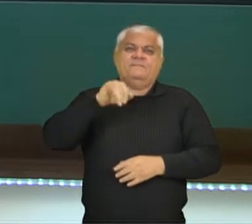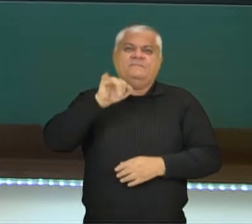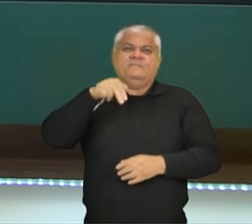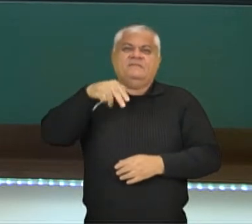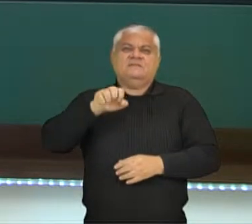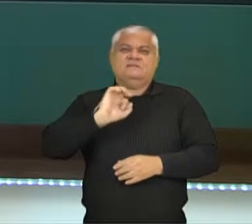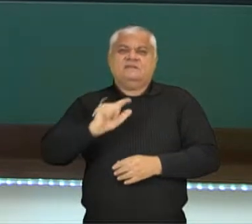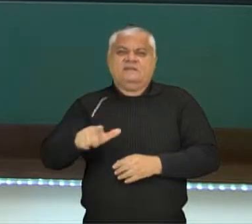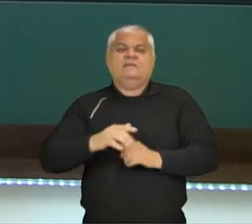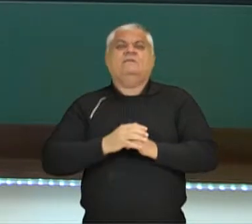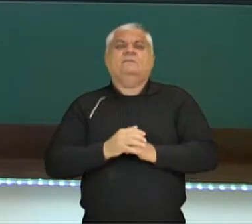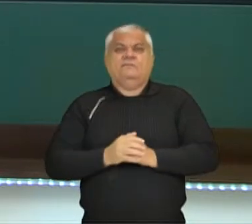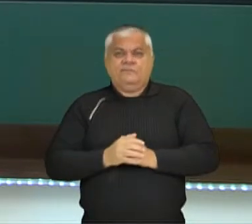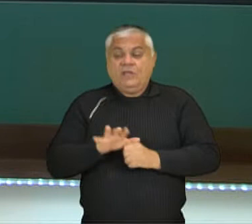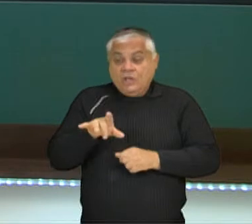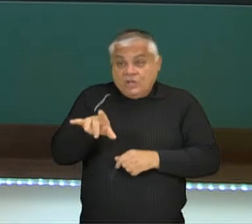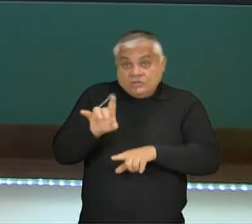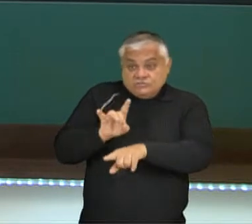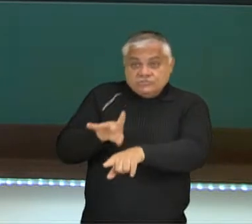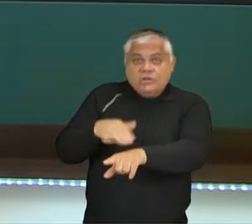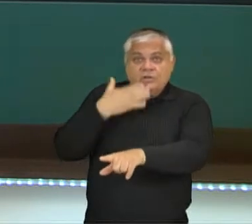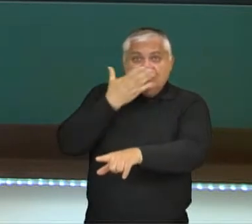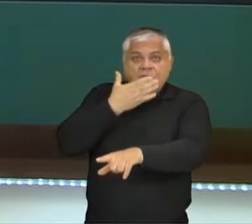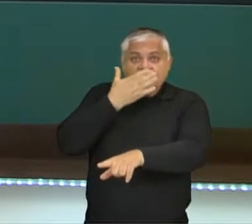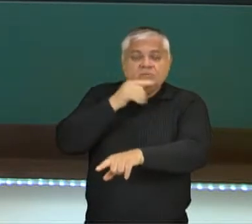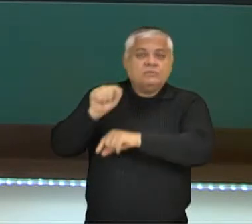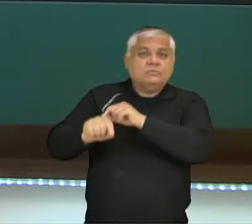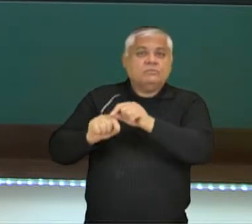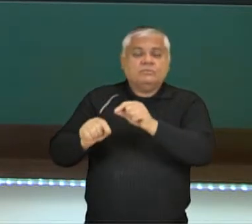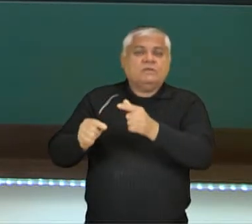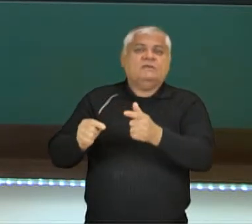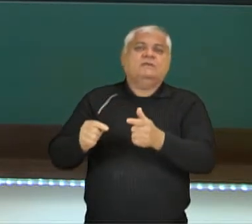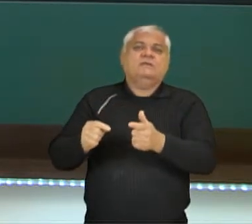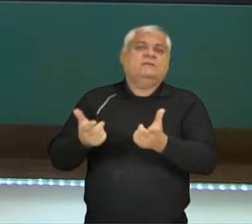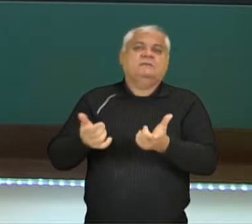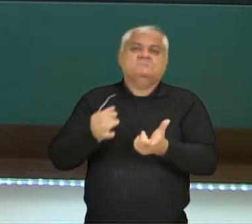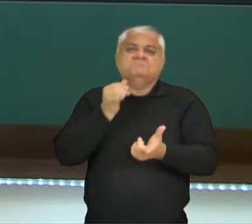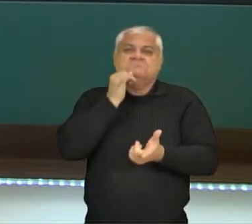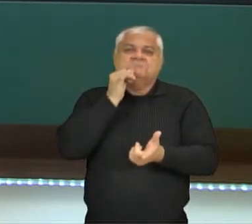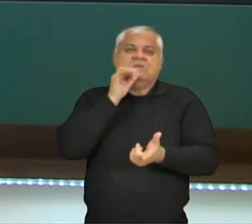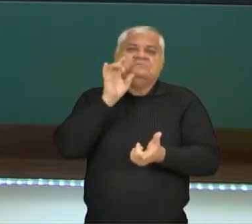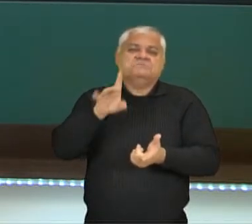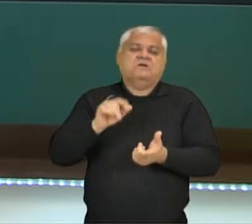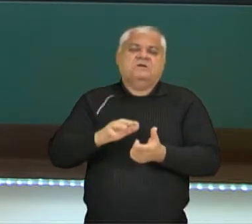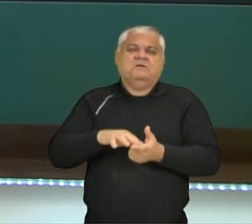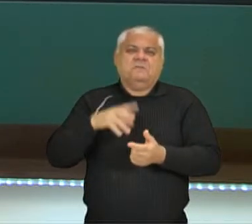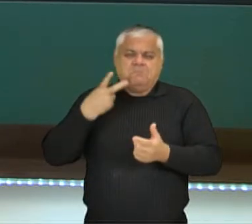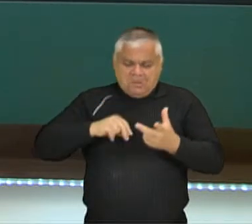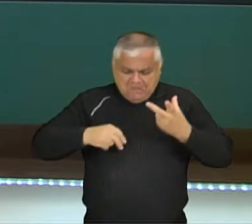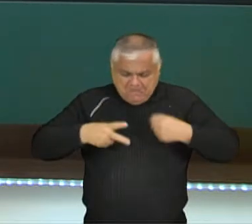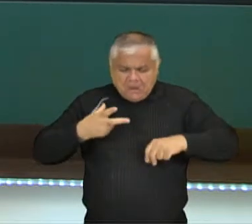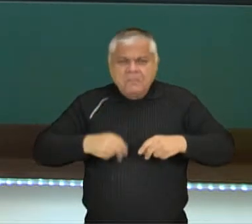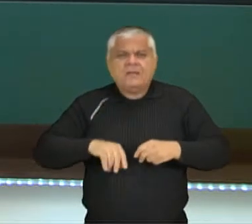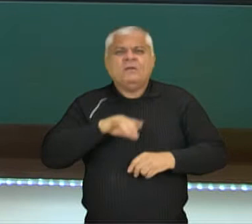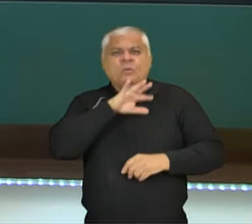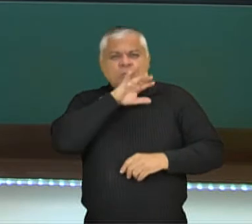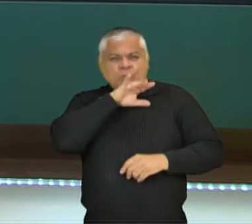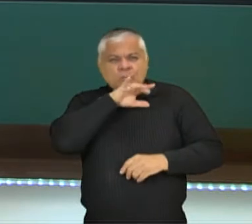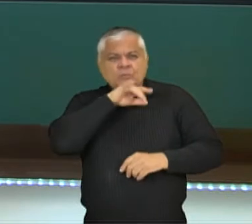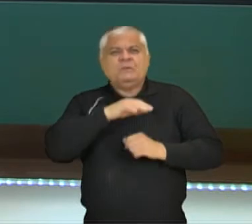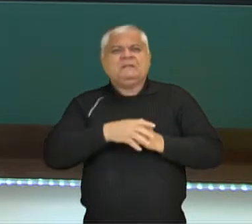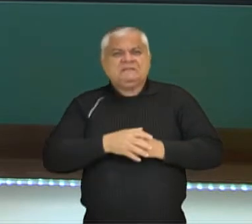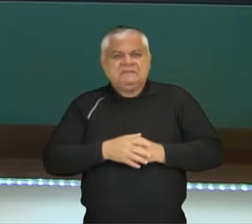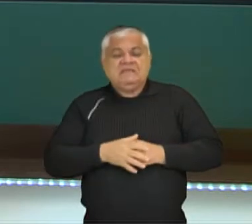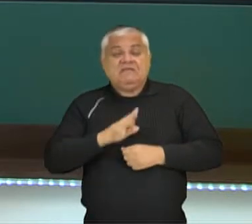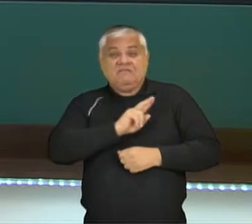seja, ele só vai trazer, o mal para o nosso corpo. Ele não vai trazer